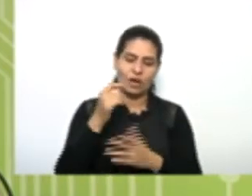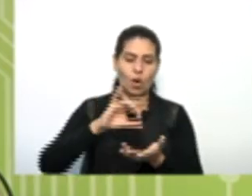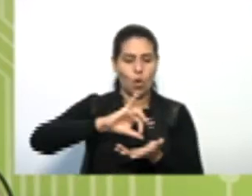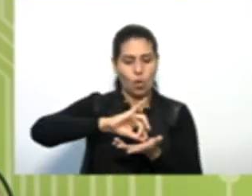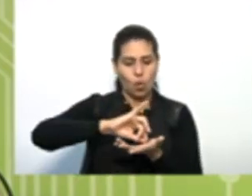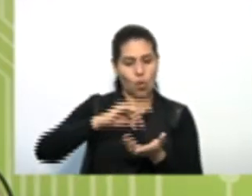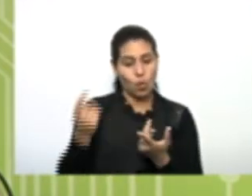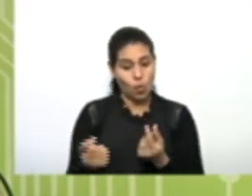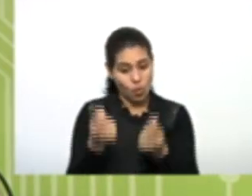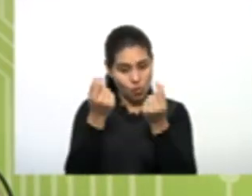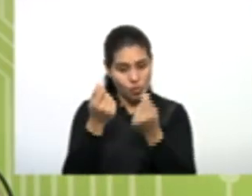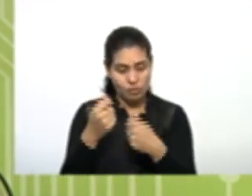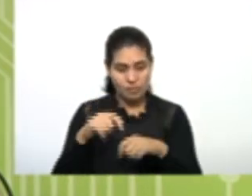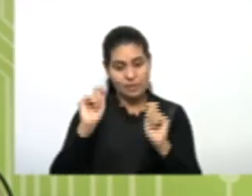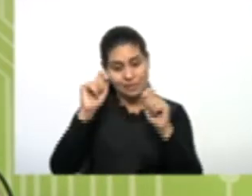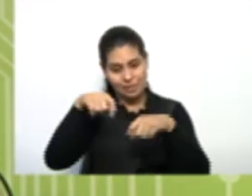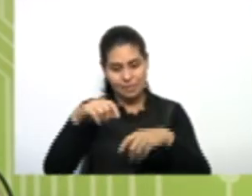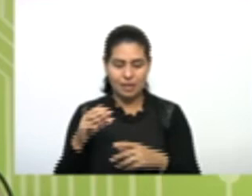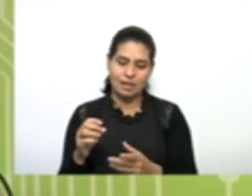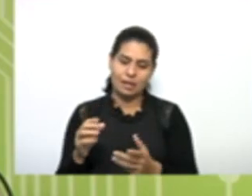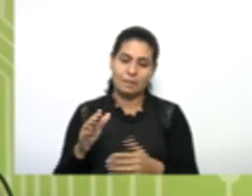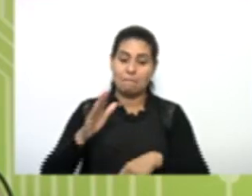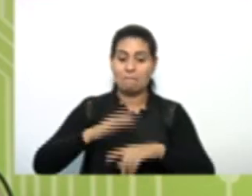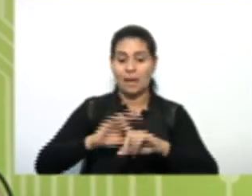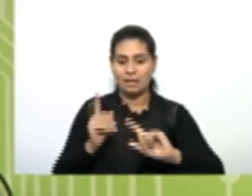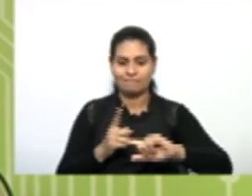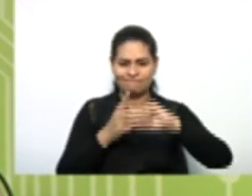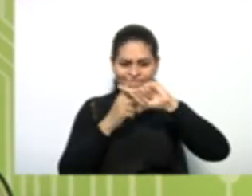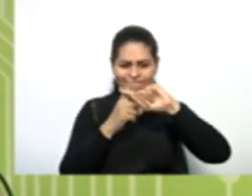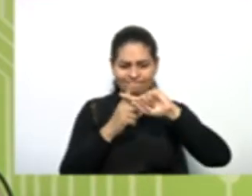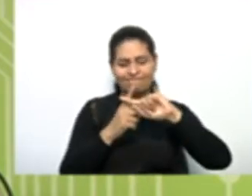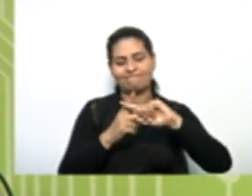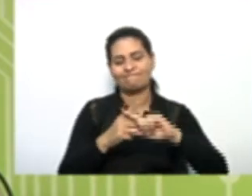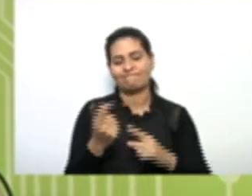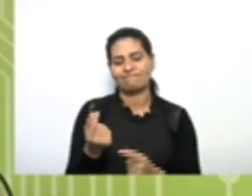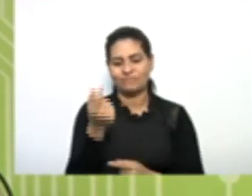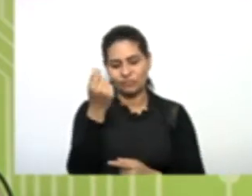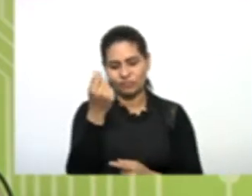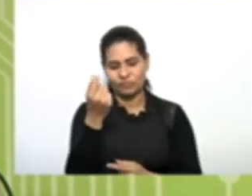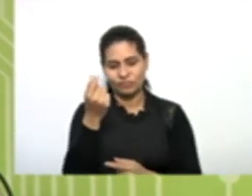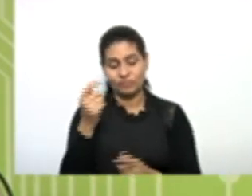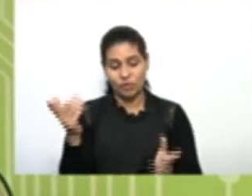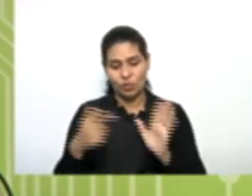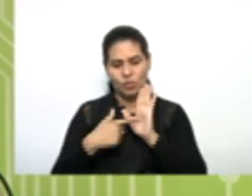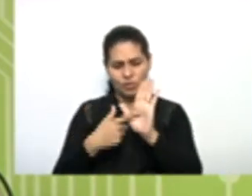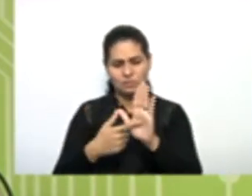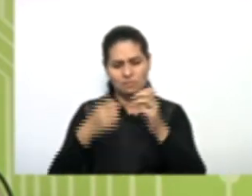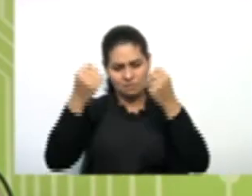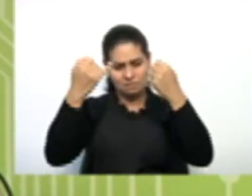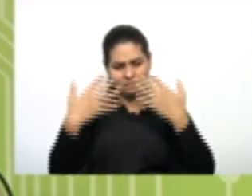e não só produzir, mas também maximizar lucros. Tem um slide que a gente trouxe hoje para explicar um pouquinho o que é essa questão